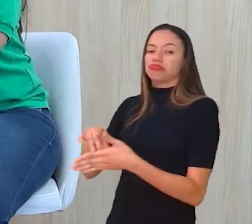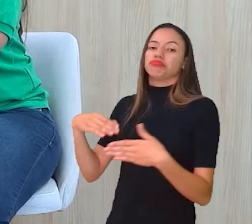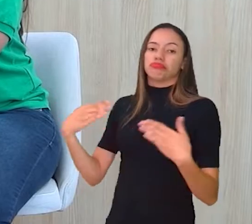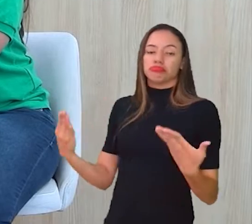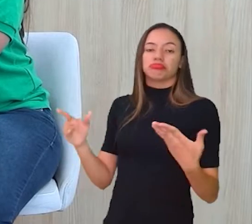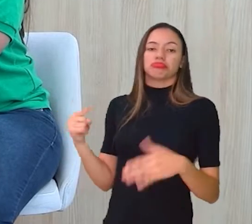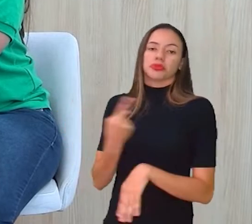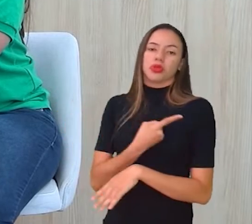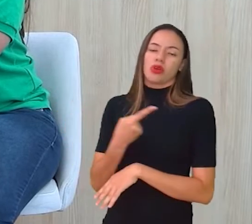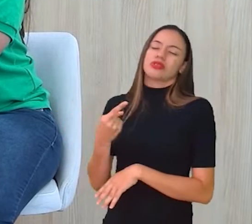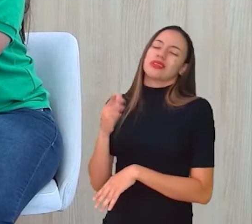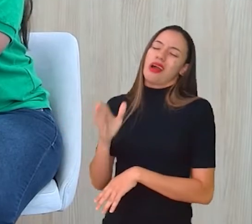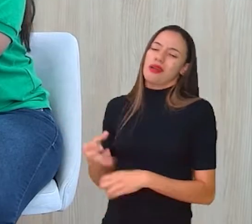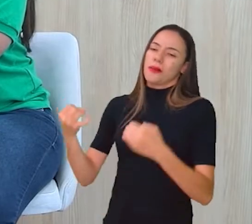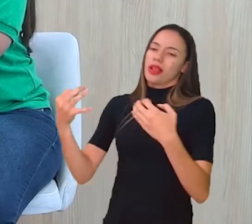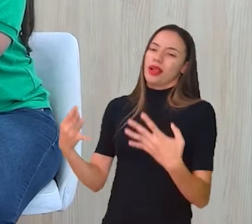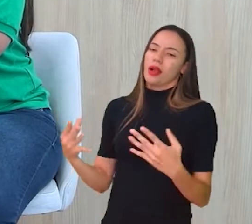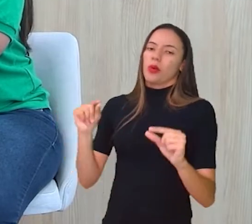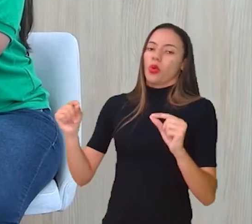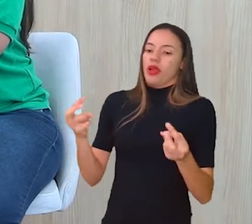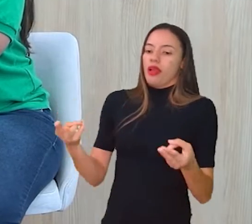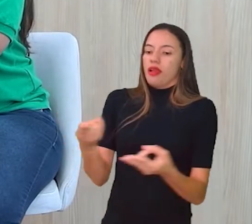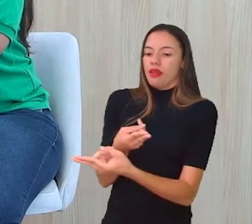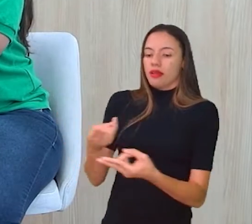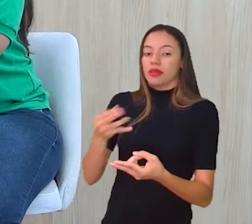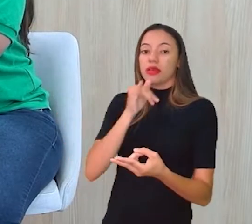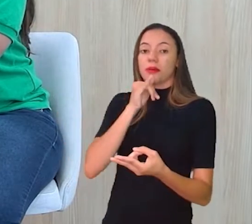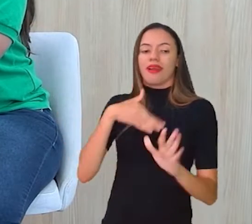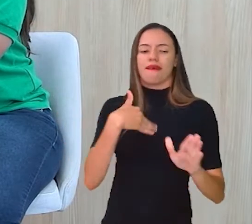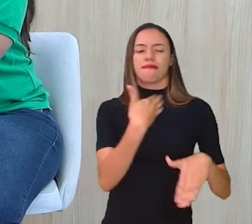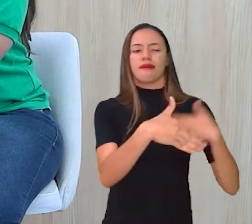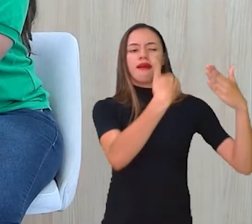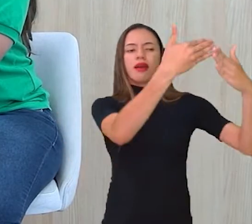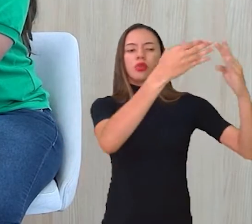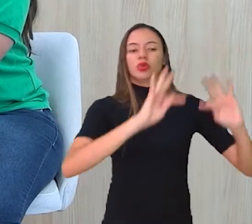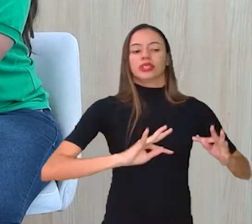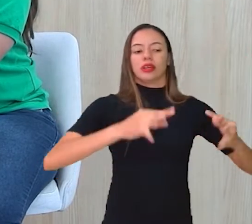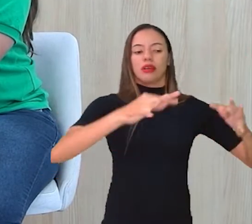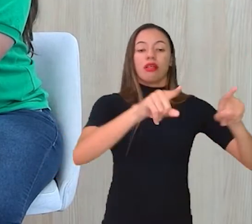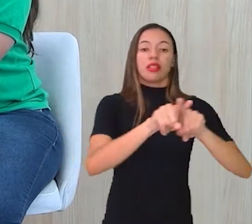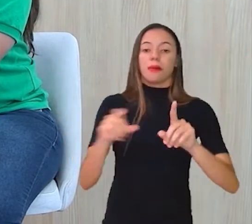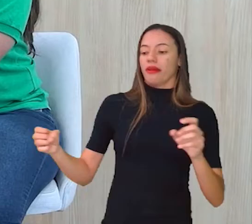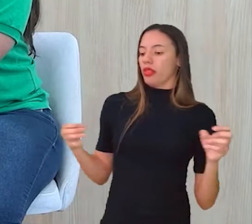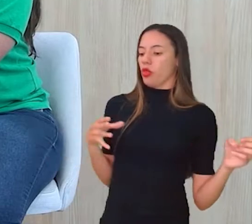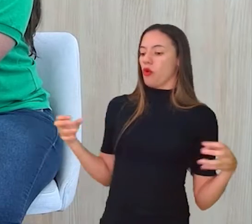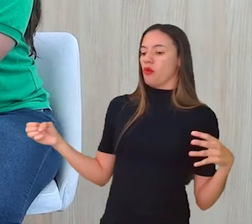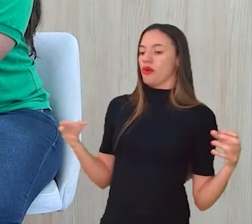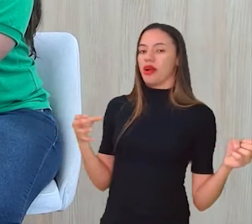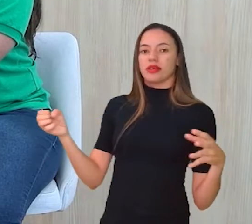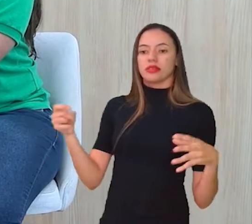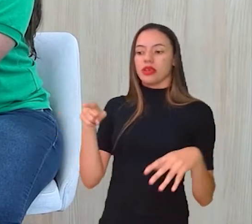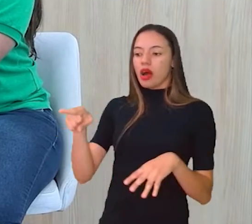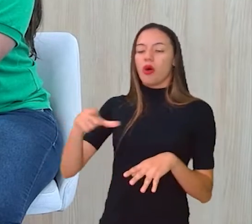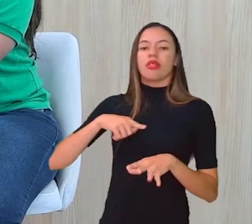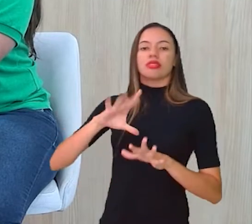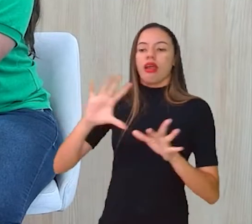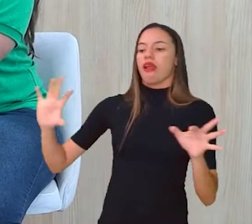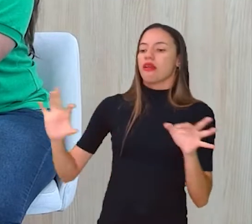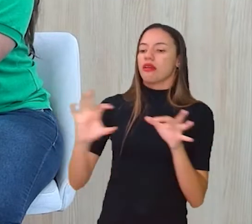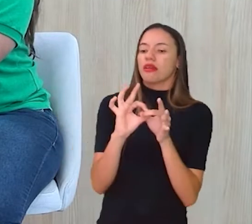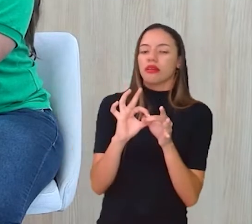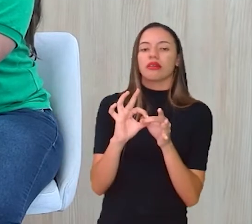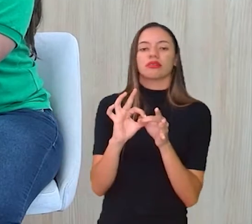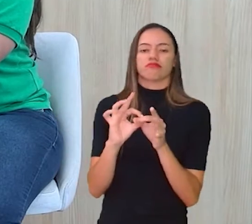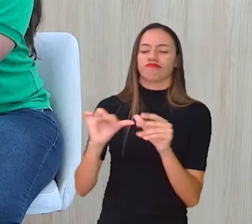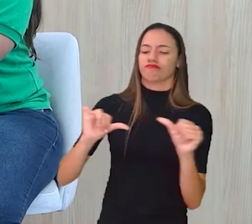até agora, né, de que essa relação de que os avanços tecnológicos e de inovação, eles estão muito ligados também a